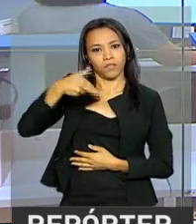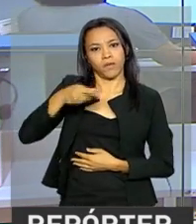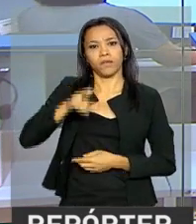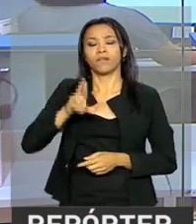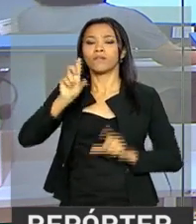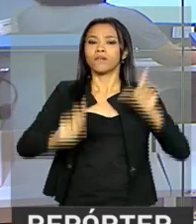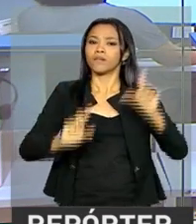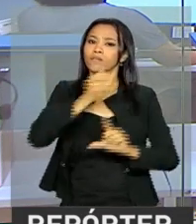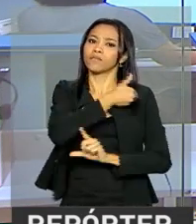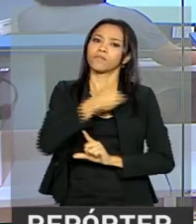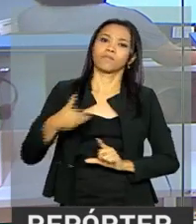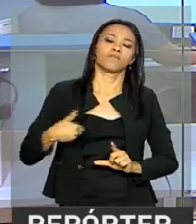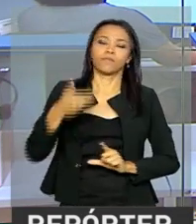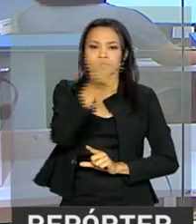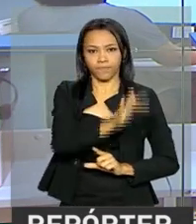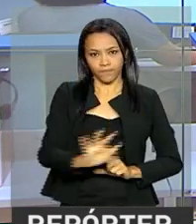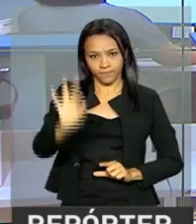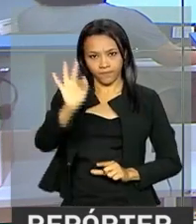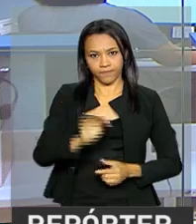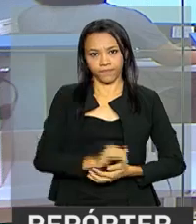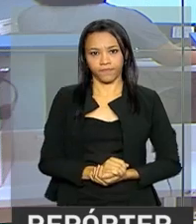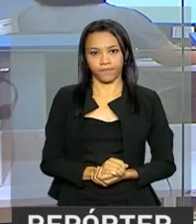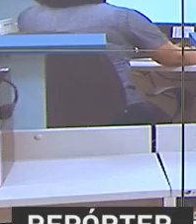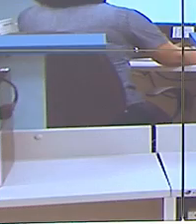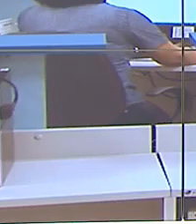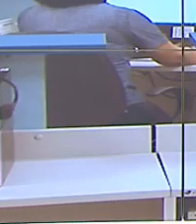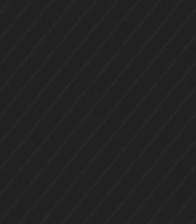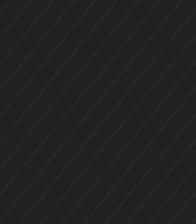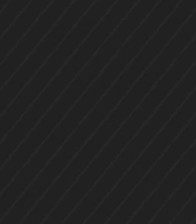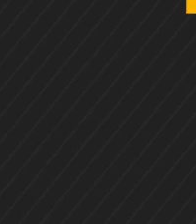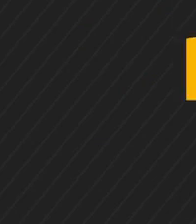NBR a TV do Governo Federal